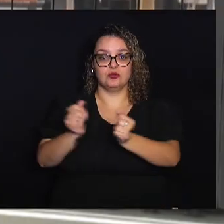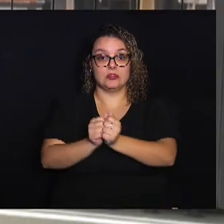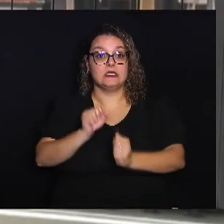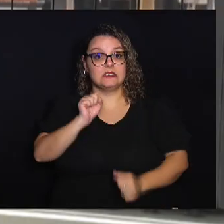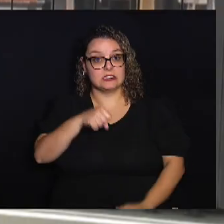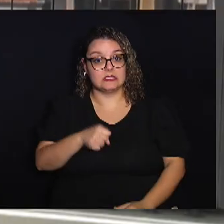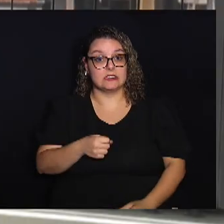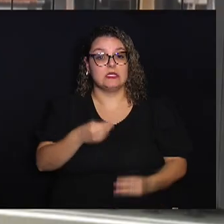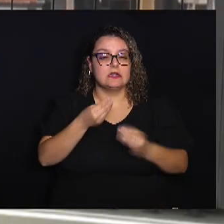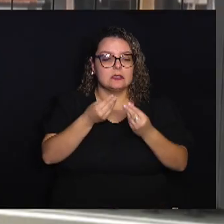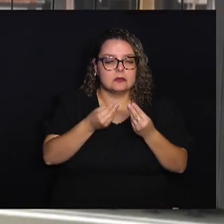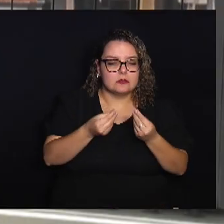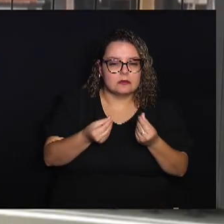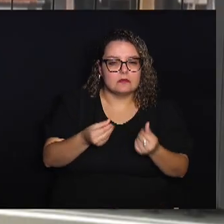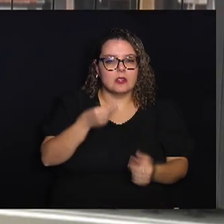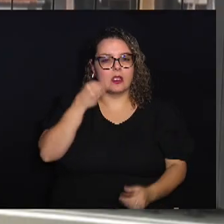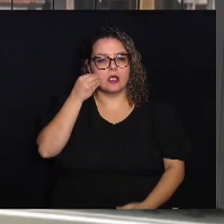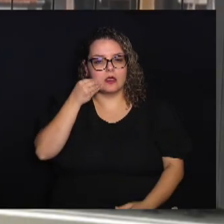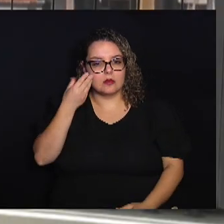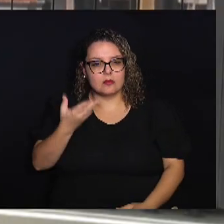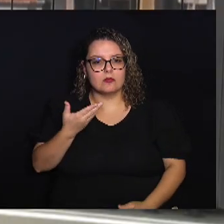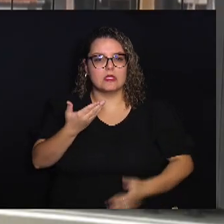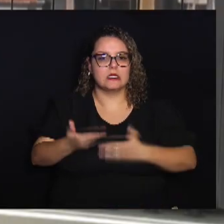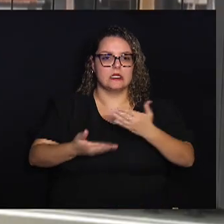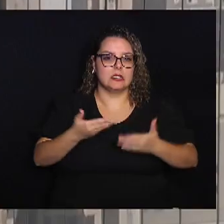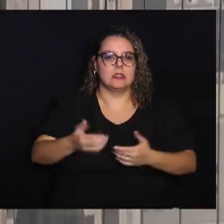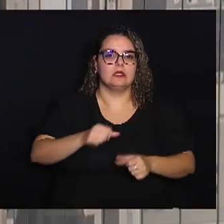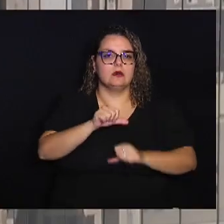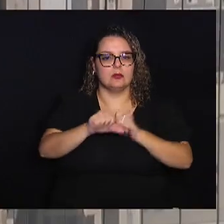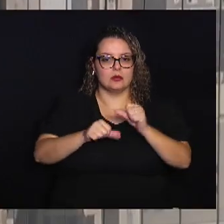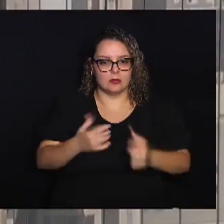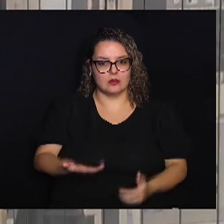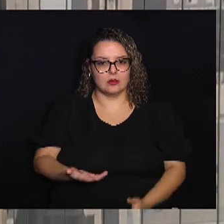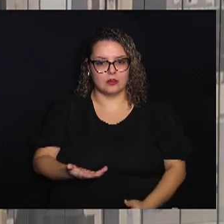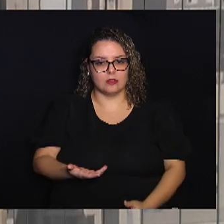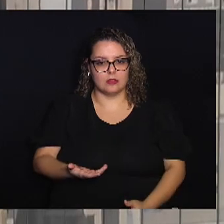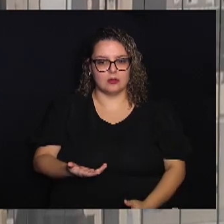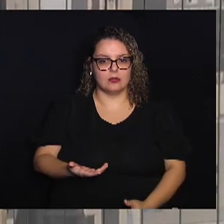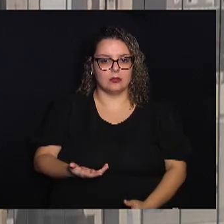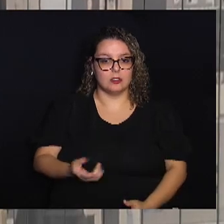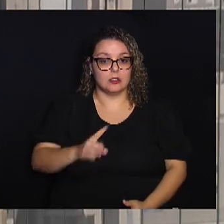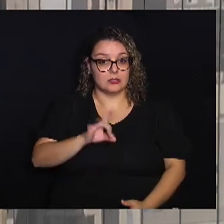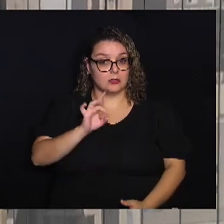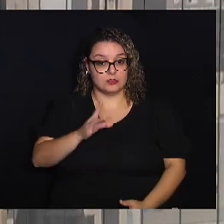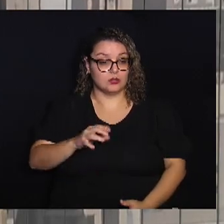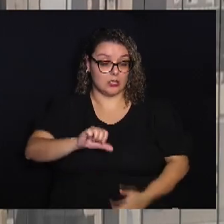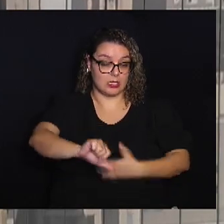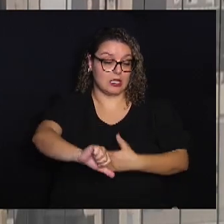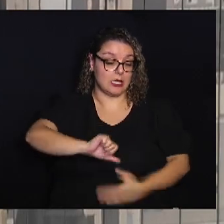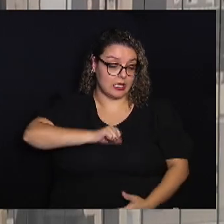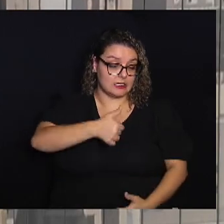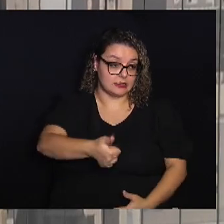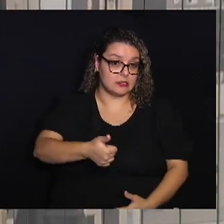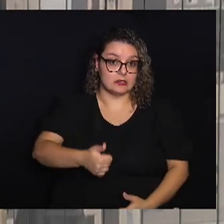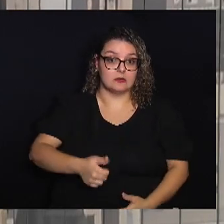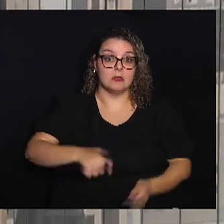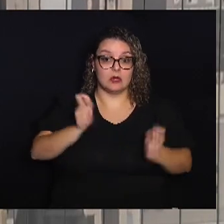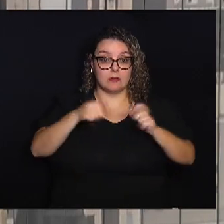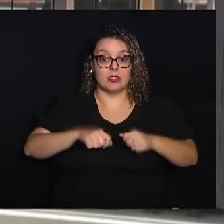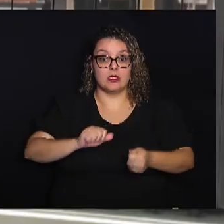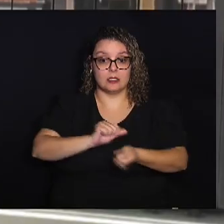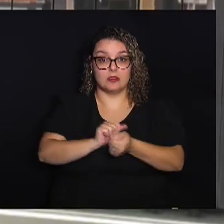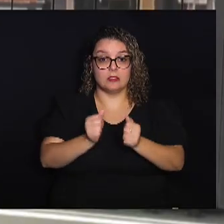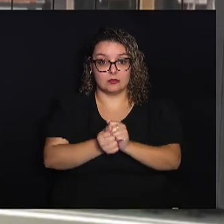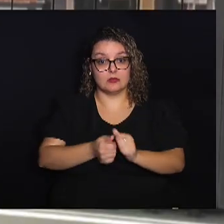que apurar essa expertise para lidar com essas mudanças. Não só resiliência, mas uma capacidade de se reinventar